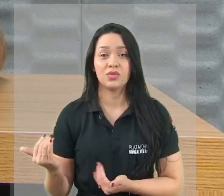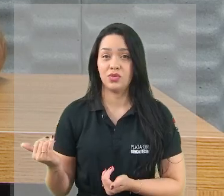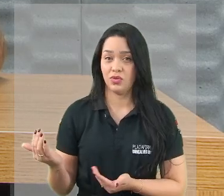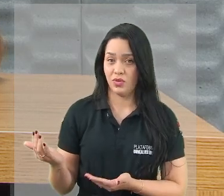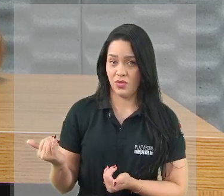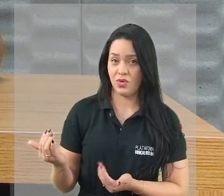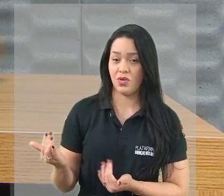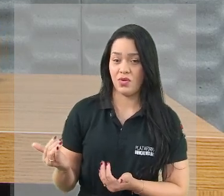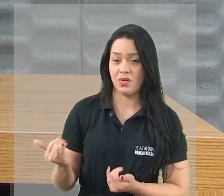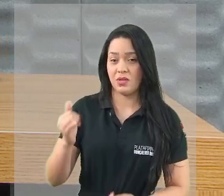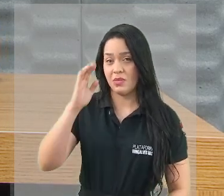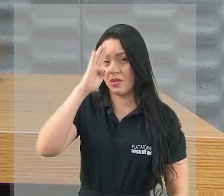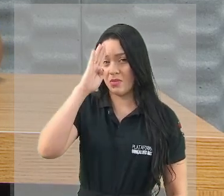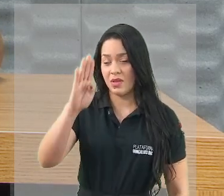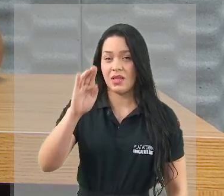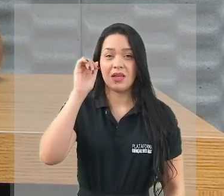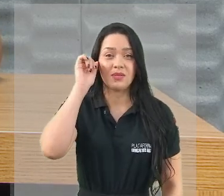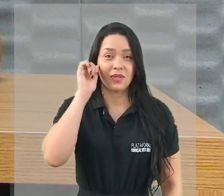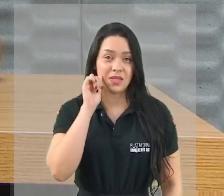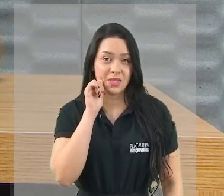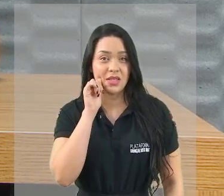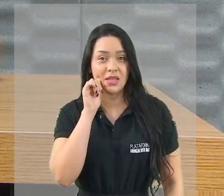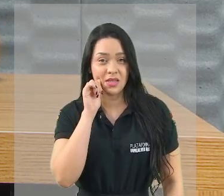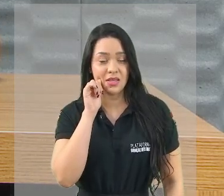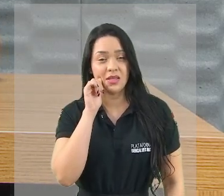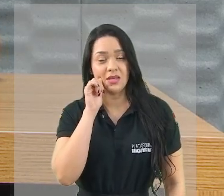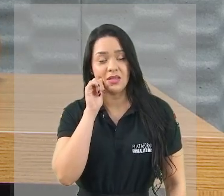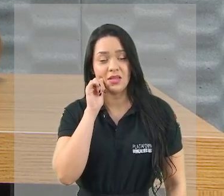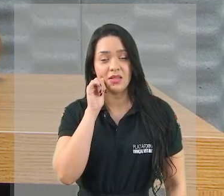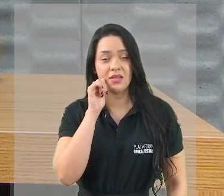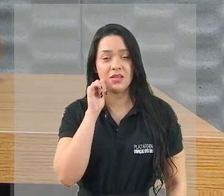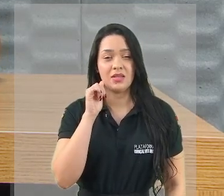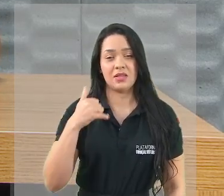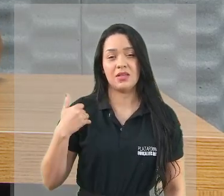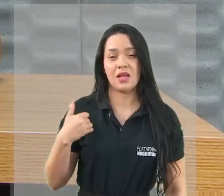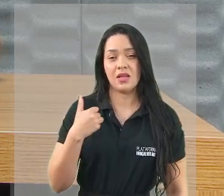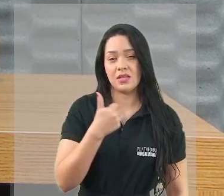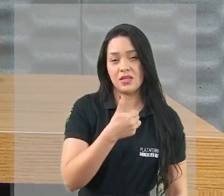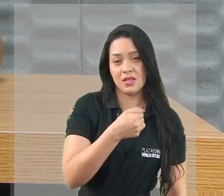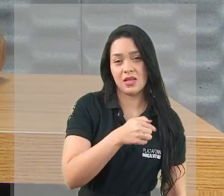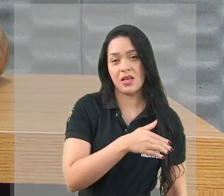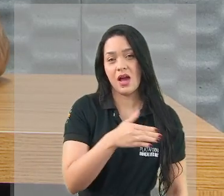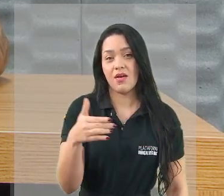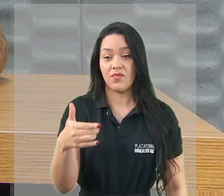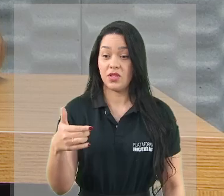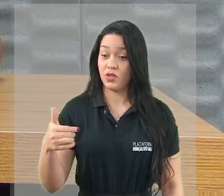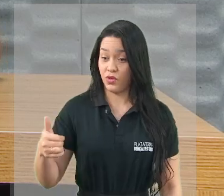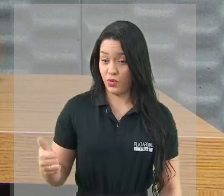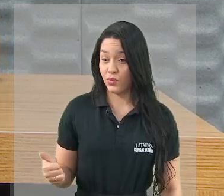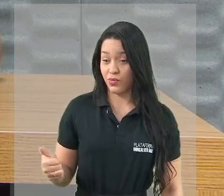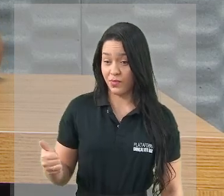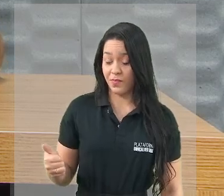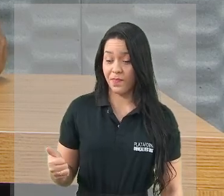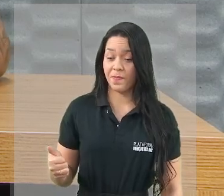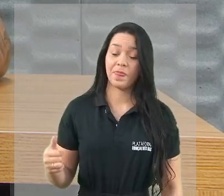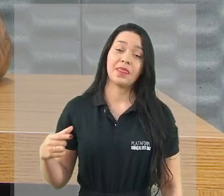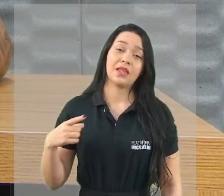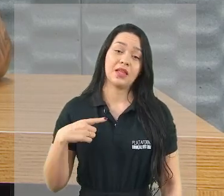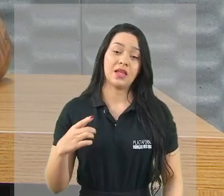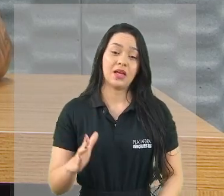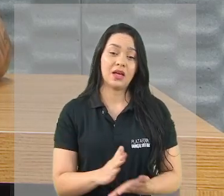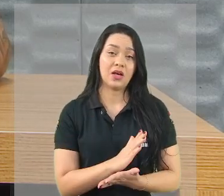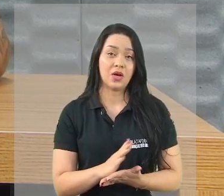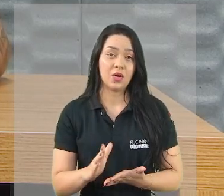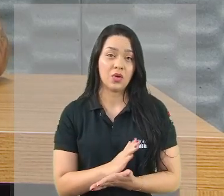jovens, principalmente aí as meninas, as mulheres entre 17 e 21 anos de idade, são acometidas às vezes por